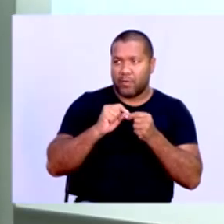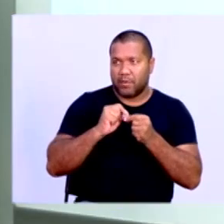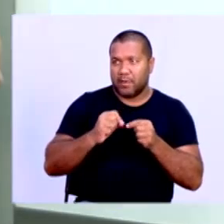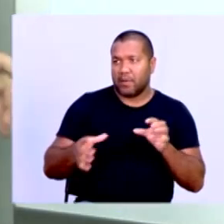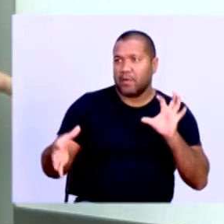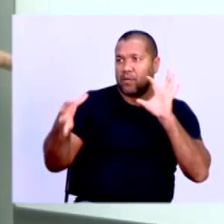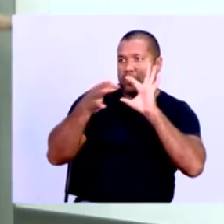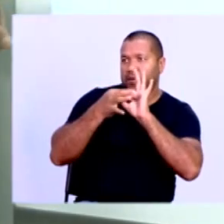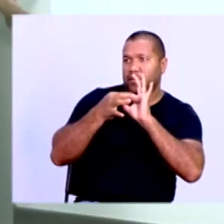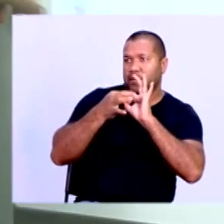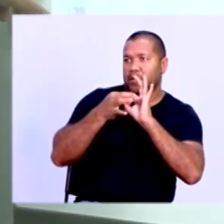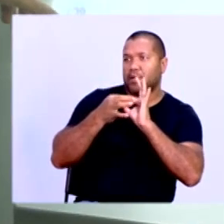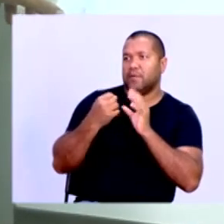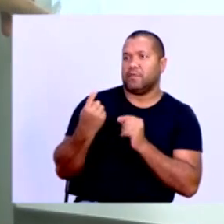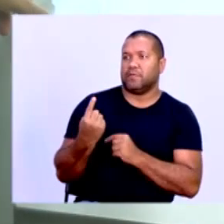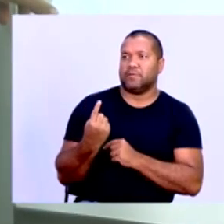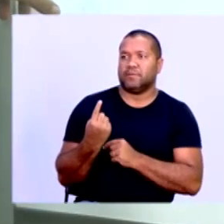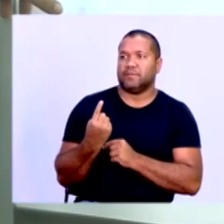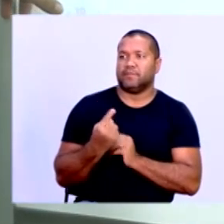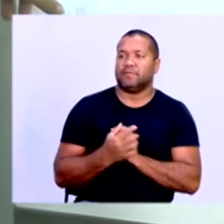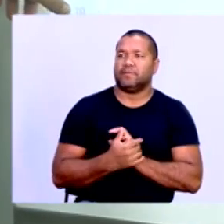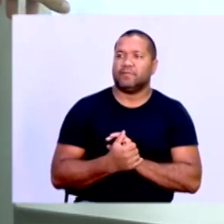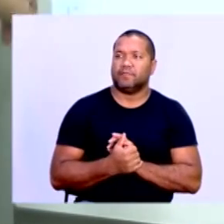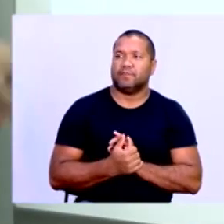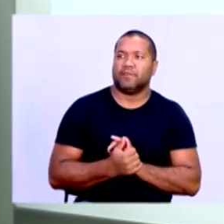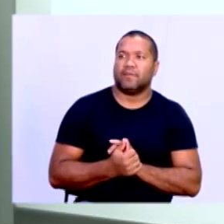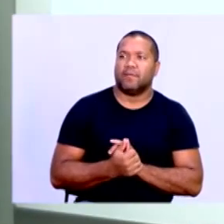na aplicação.